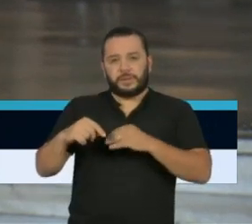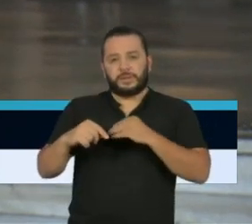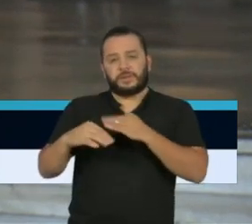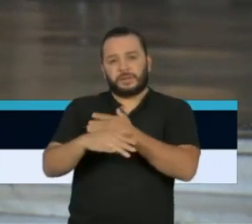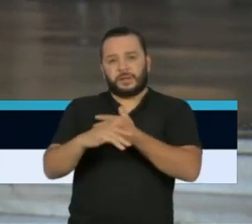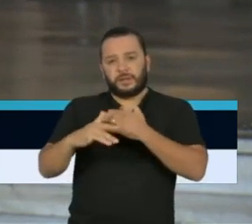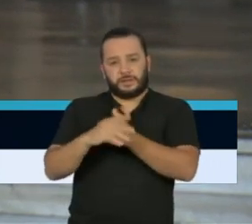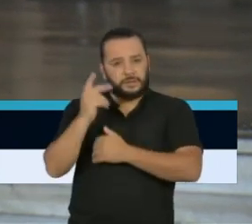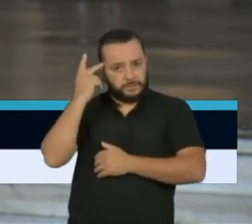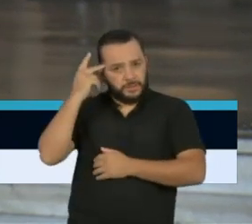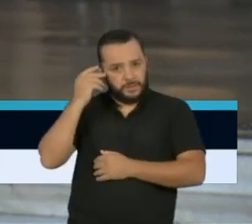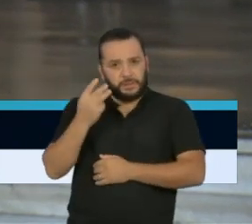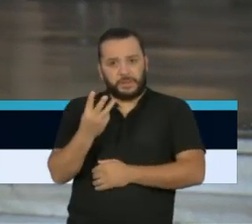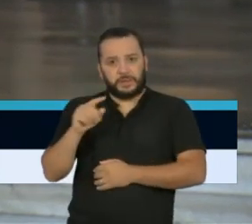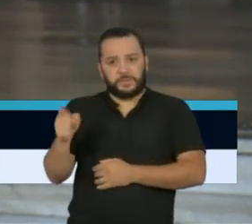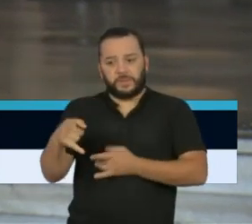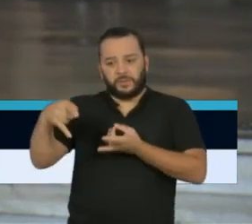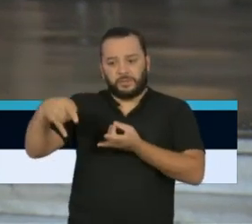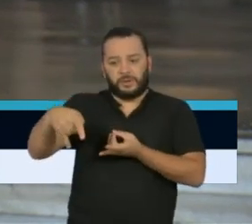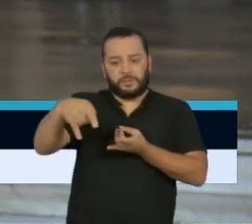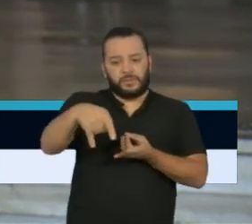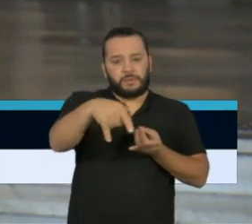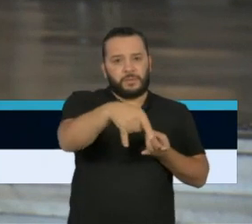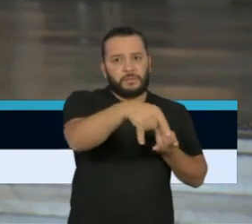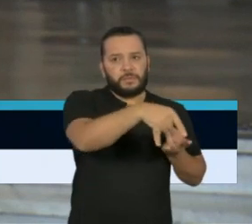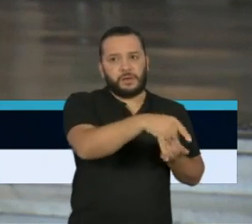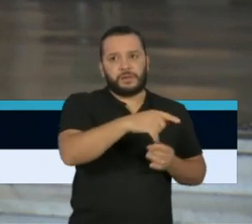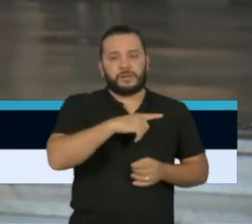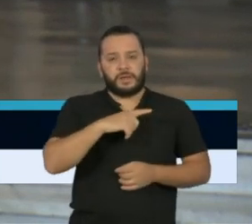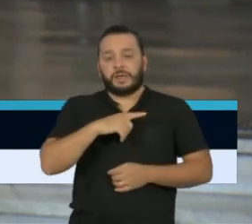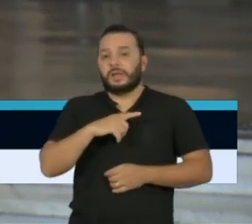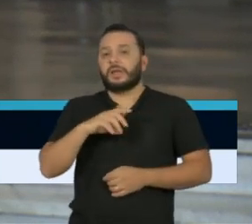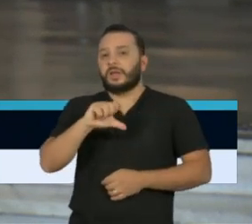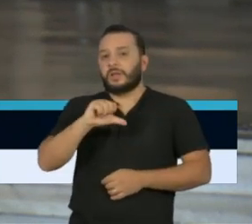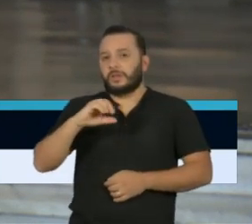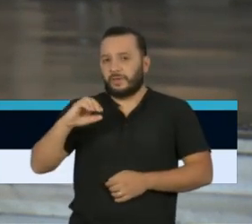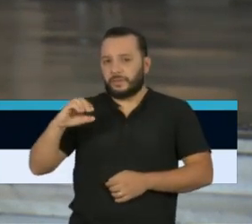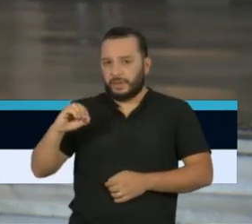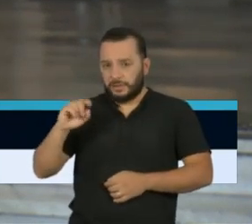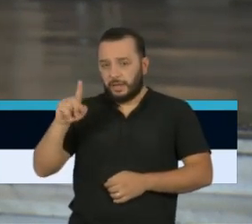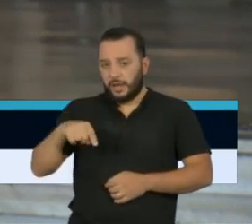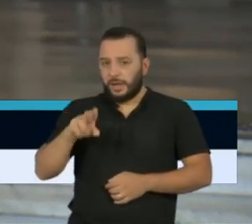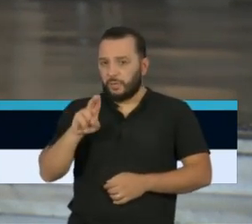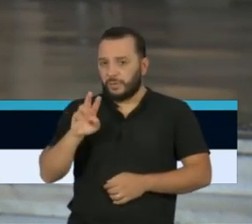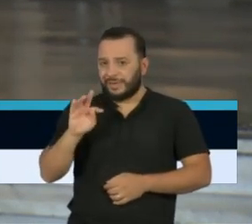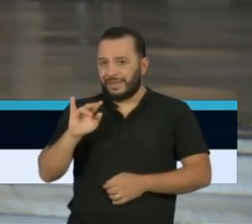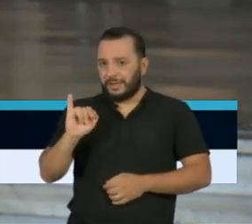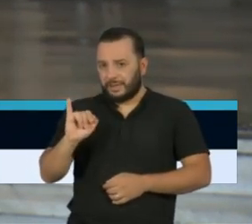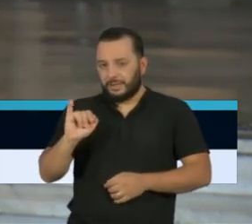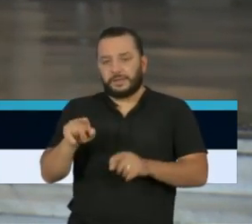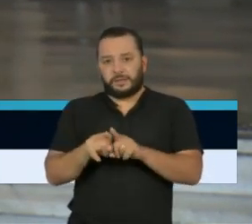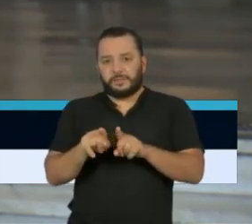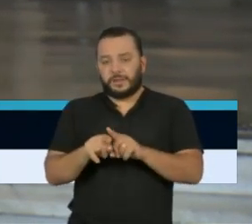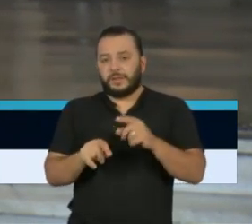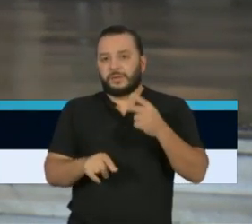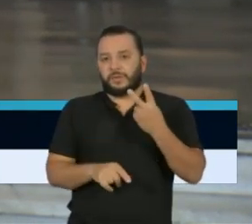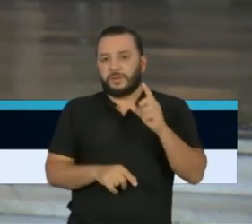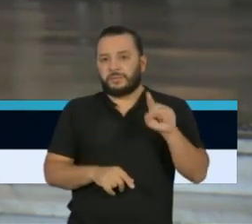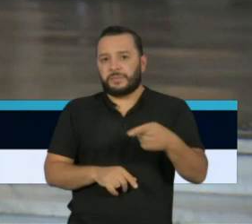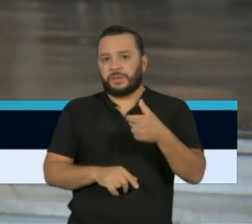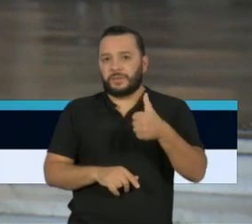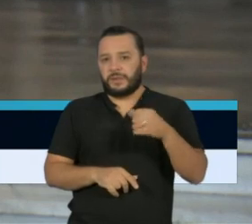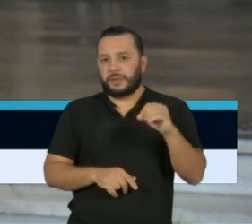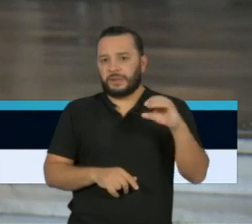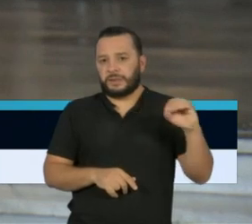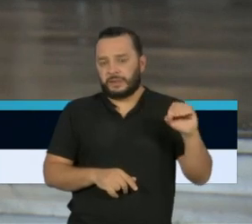3.000 leitos, dos quais, em números arredondados, 900 leitos de UTI e 2.100